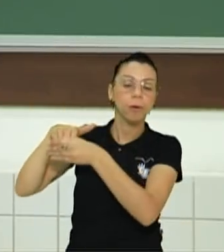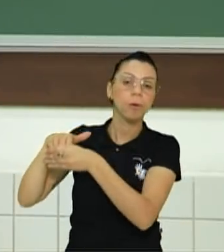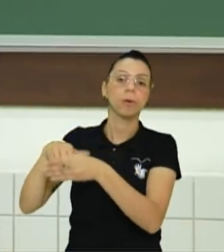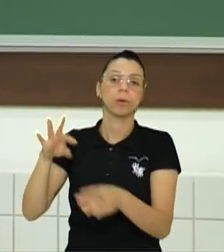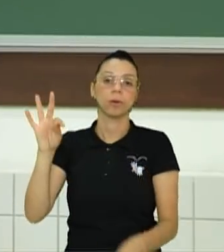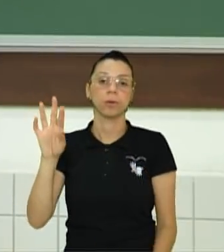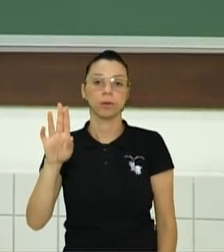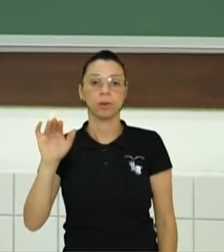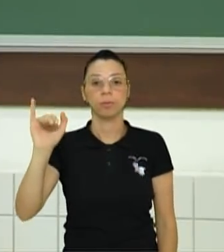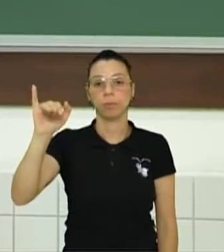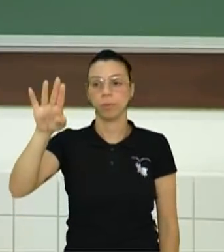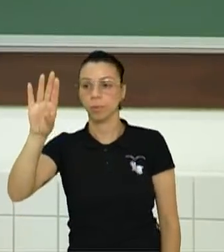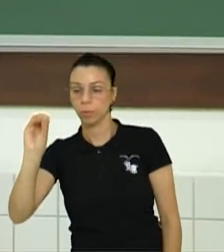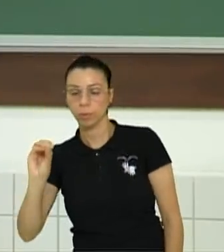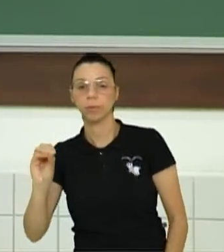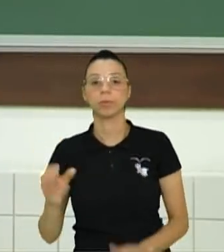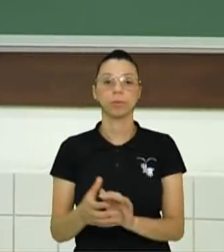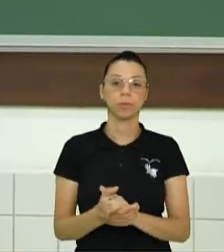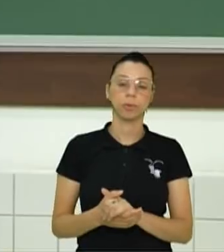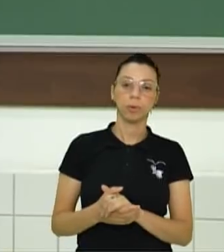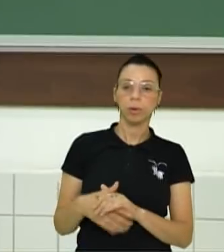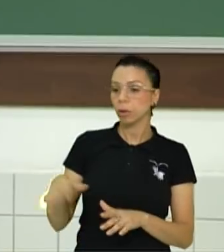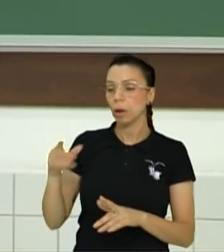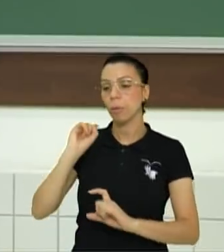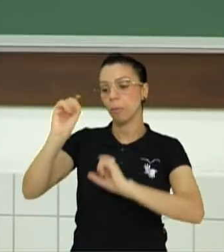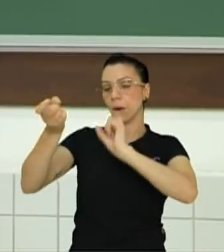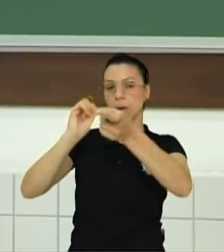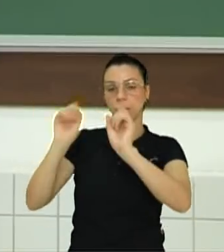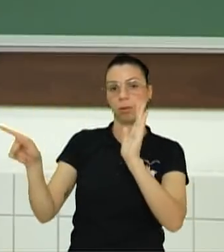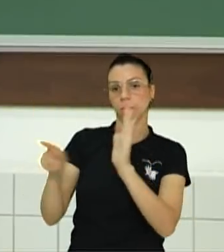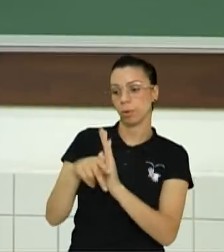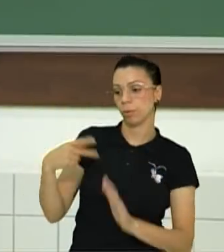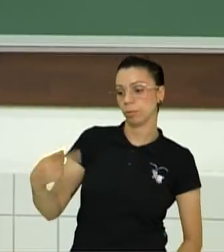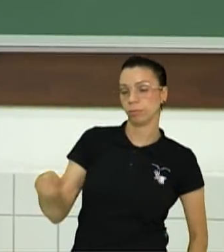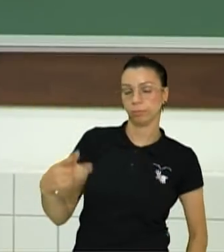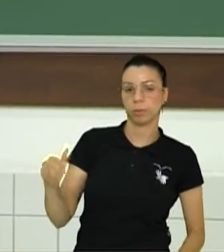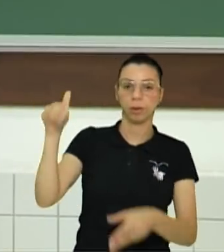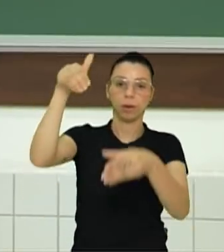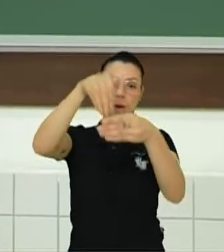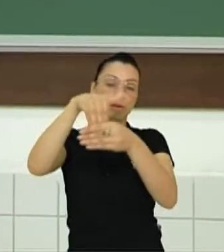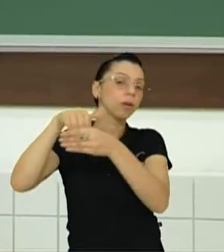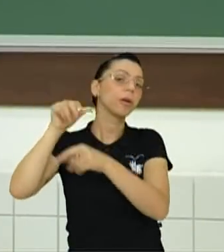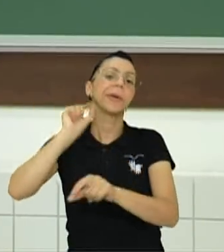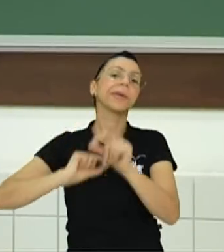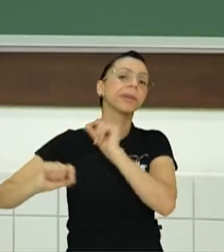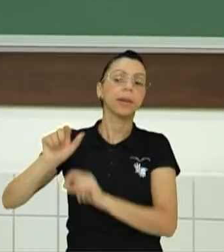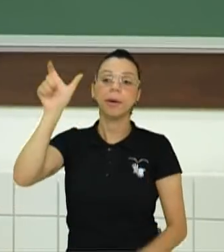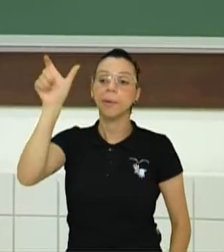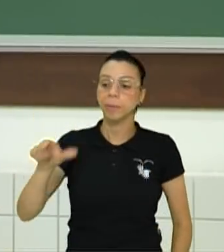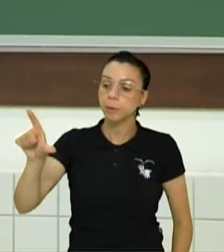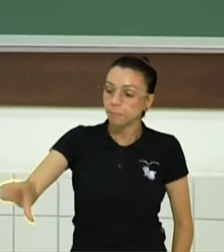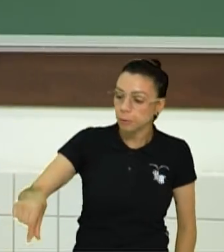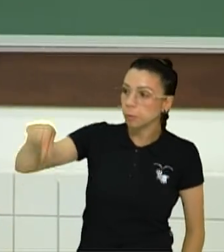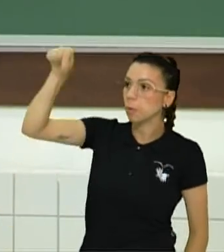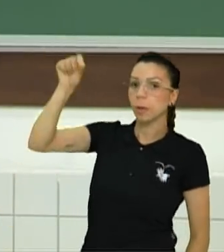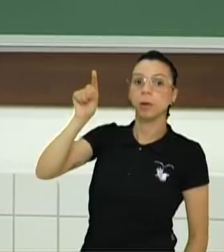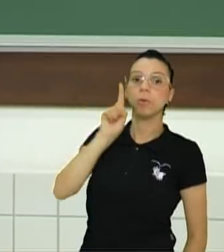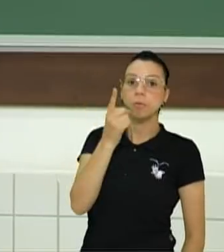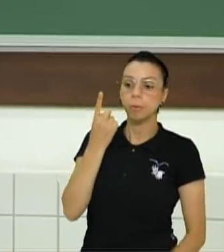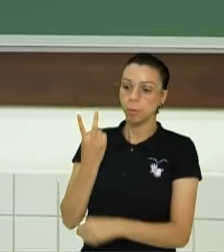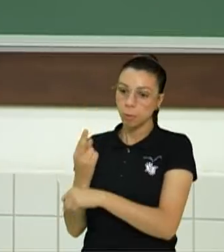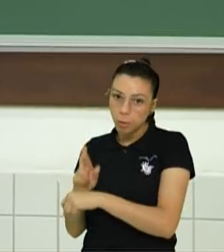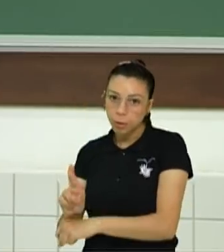da plebe, tribunato, que era uma espécie de uma assembleia dos plebeus que votavam qual seria o